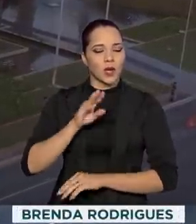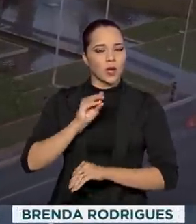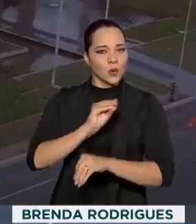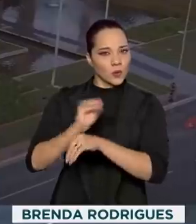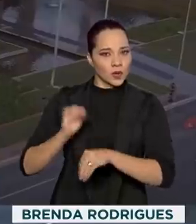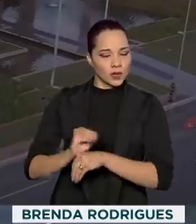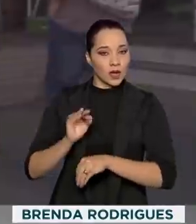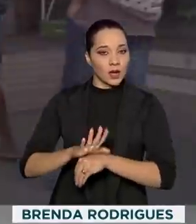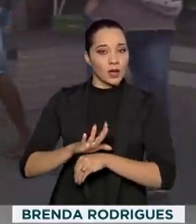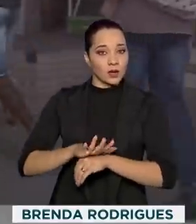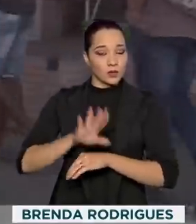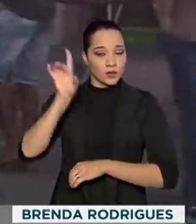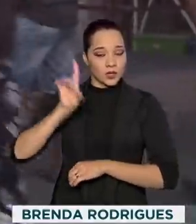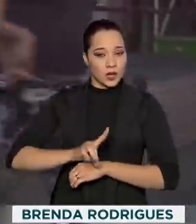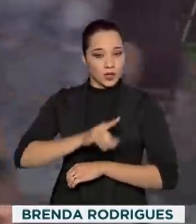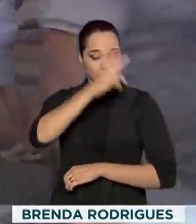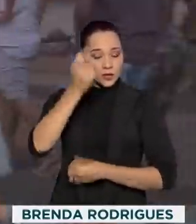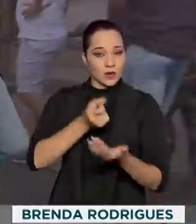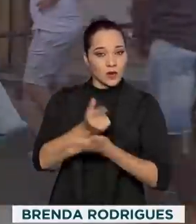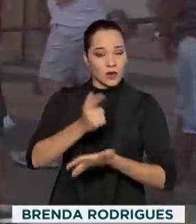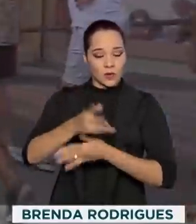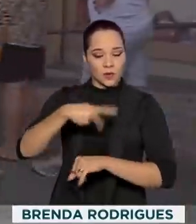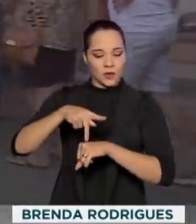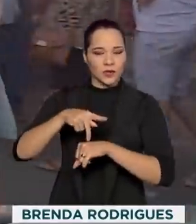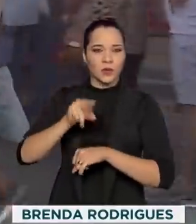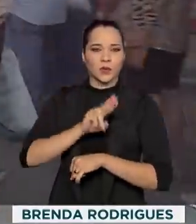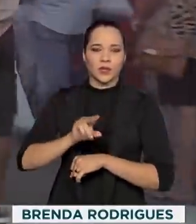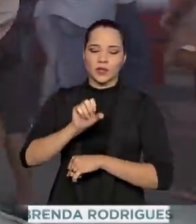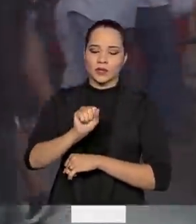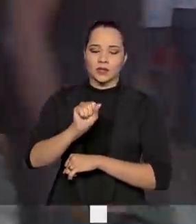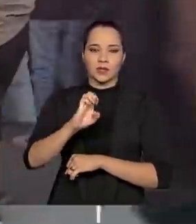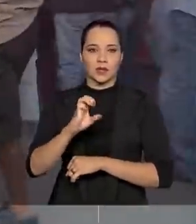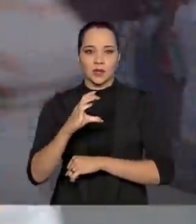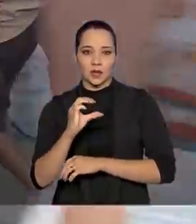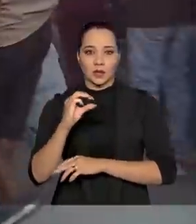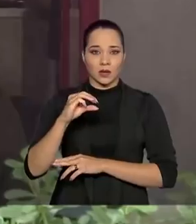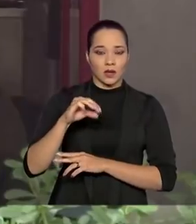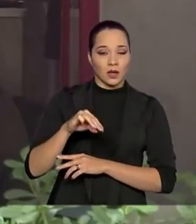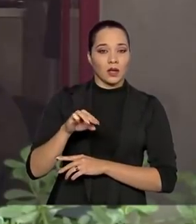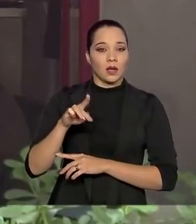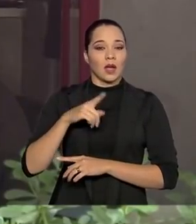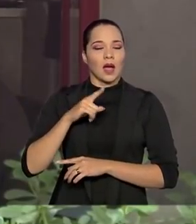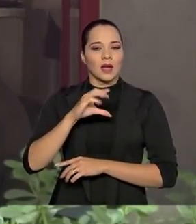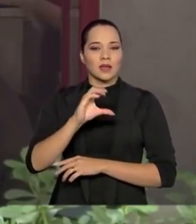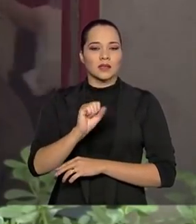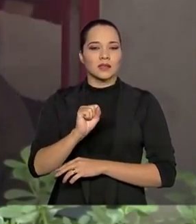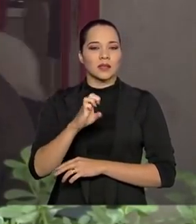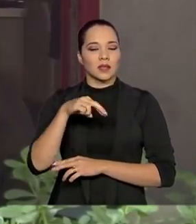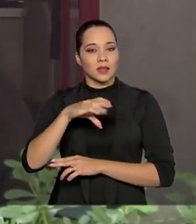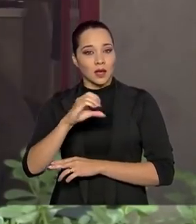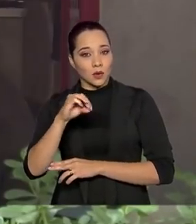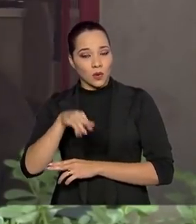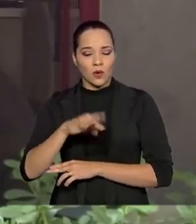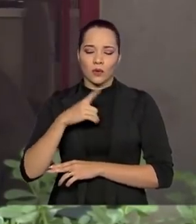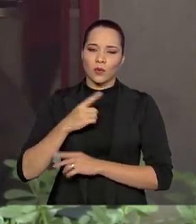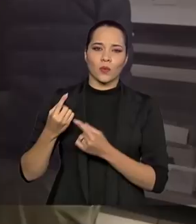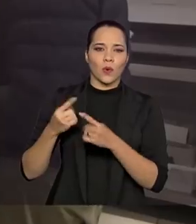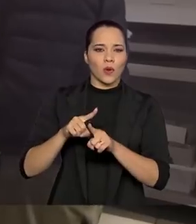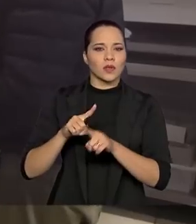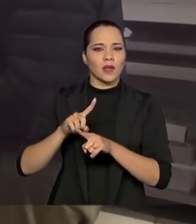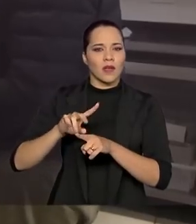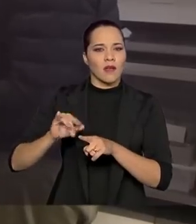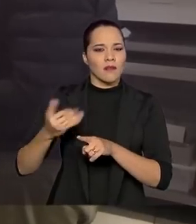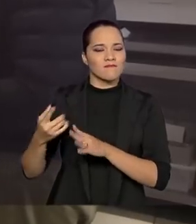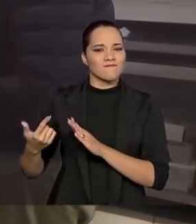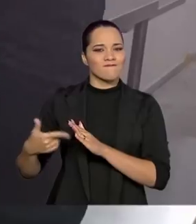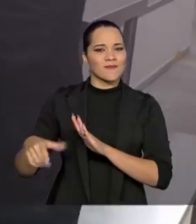do consumidor no país, por meio da Secretaria Nacional do Consumidor. A Senacom combate infrações à ordem econômica e